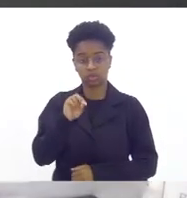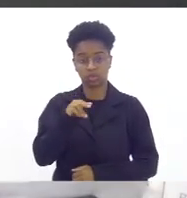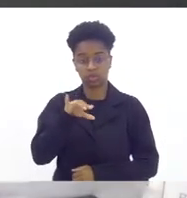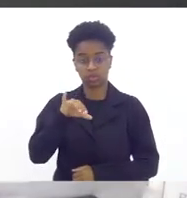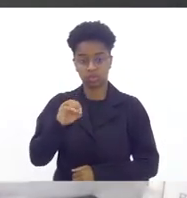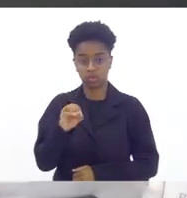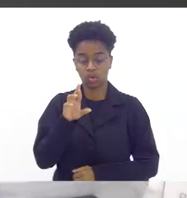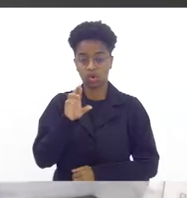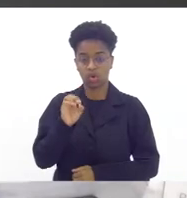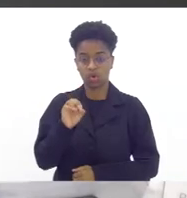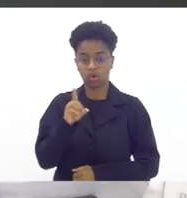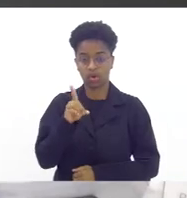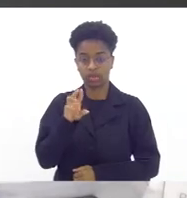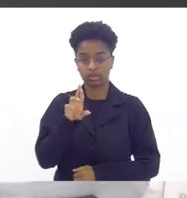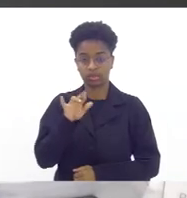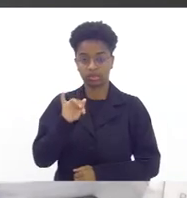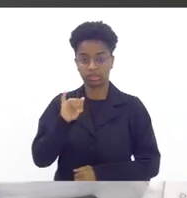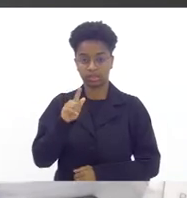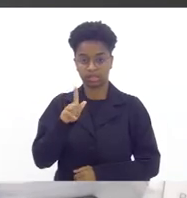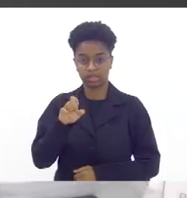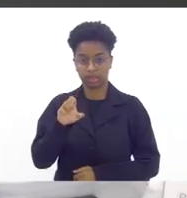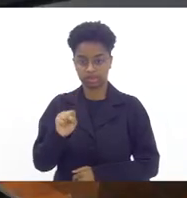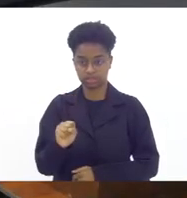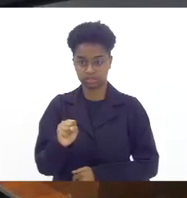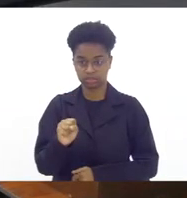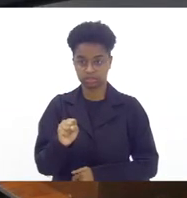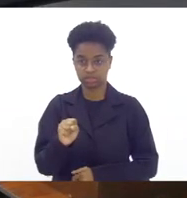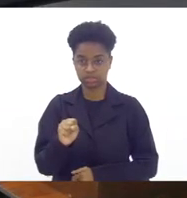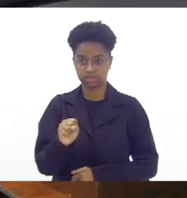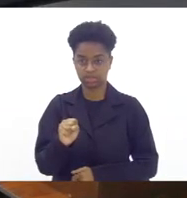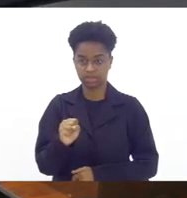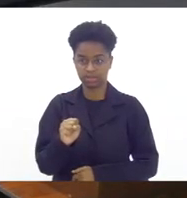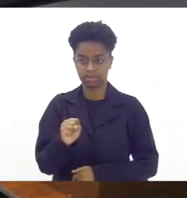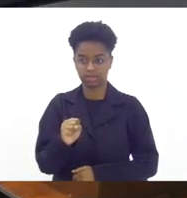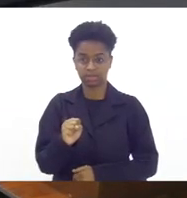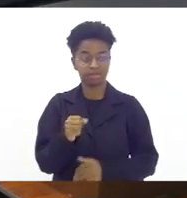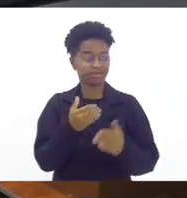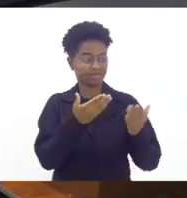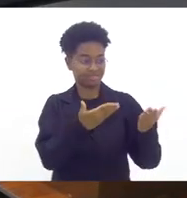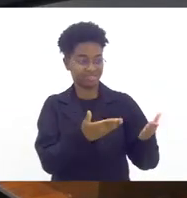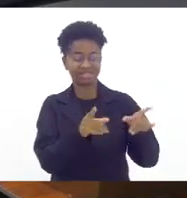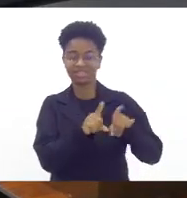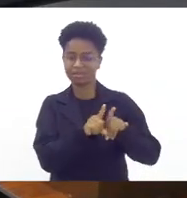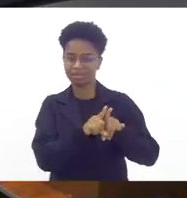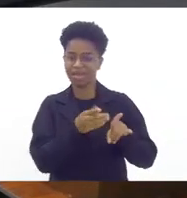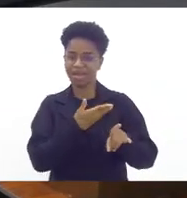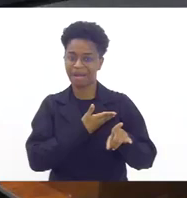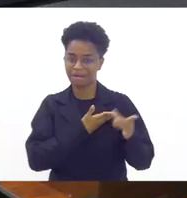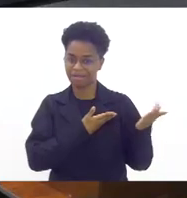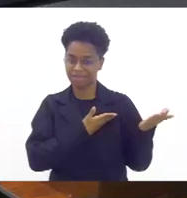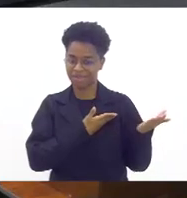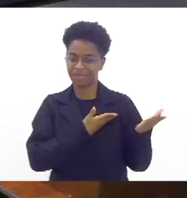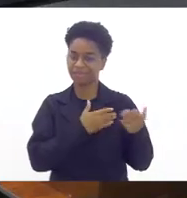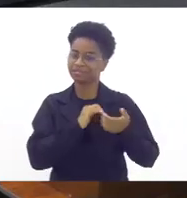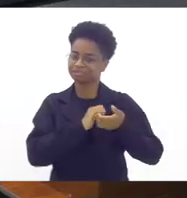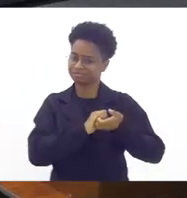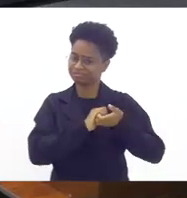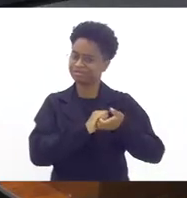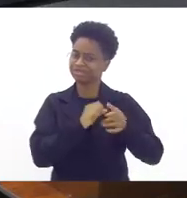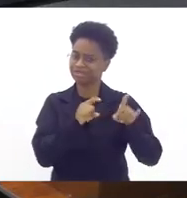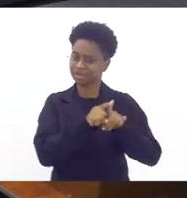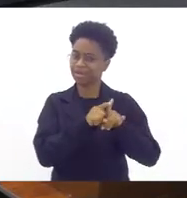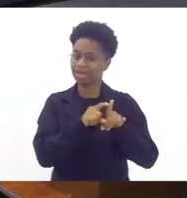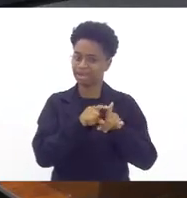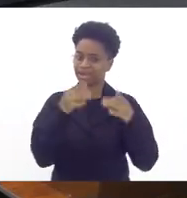aqui conosco, que é a Negrogun, nosso companheiro. Beleza. Salve, Negrogun.